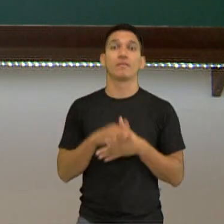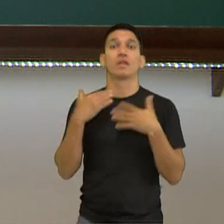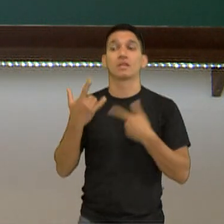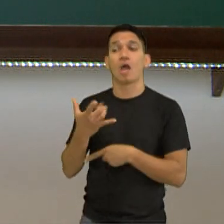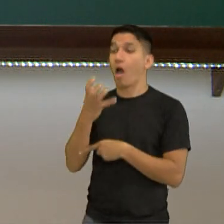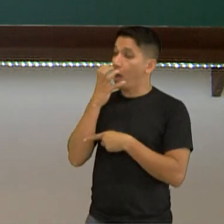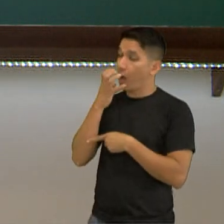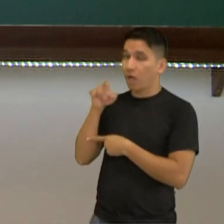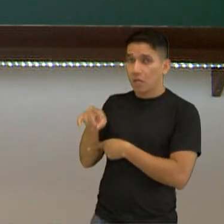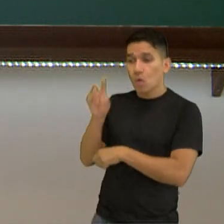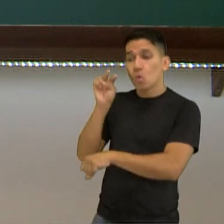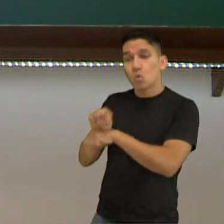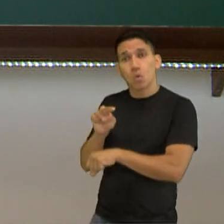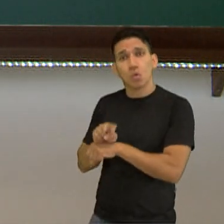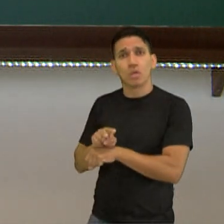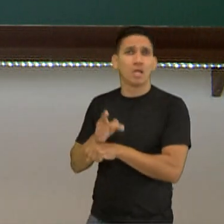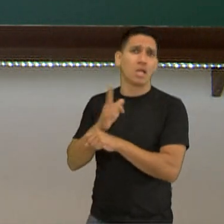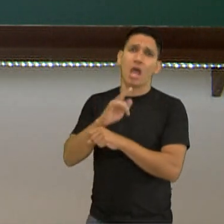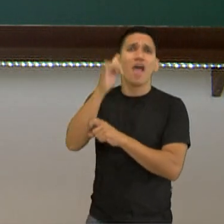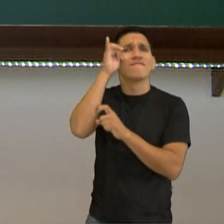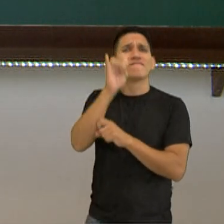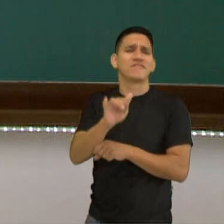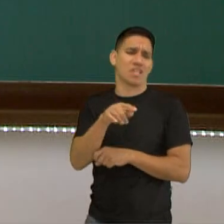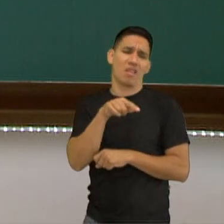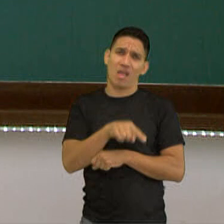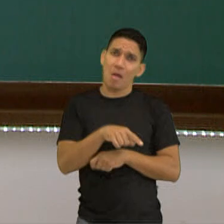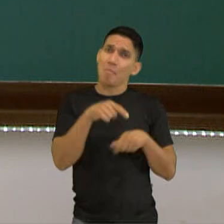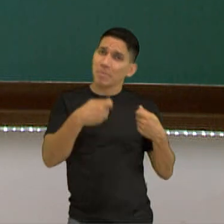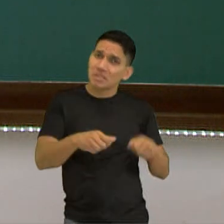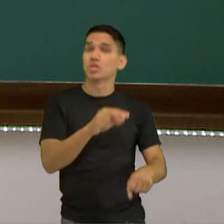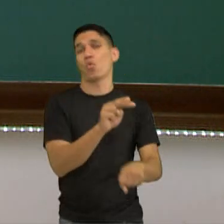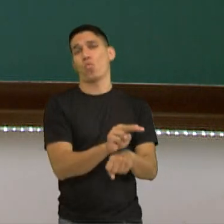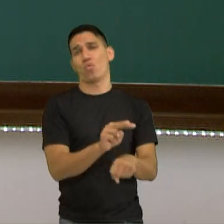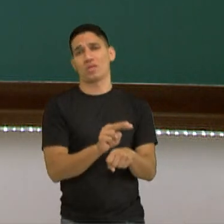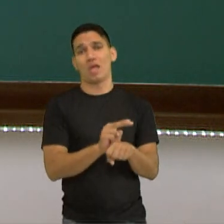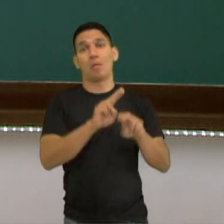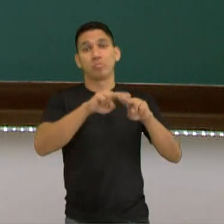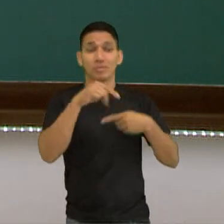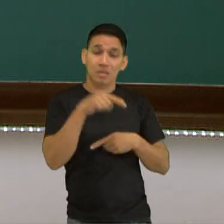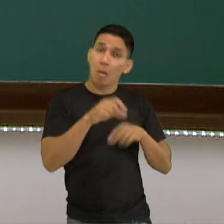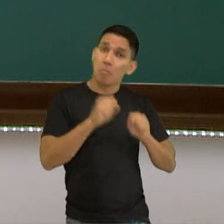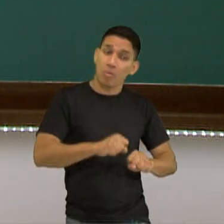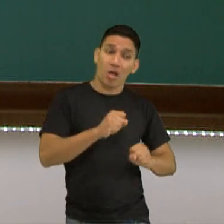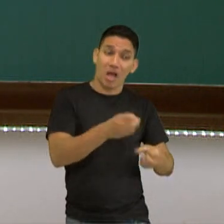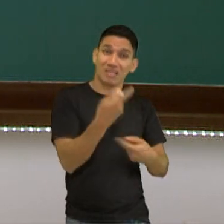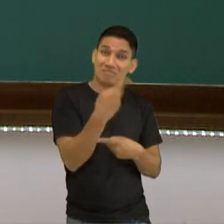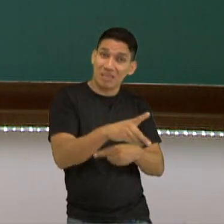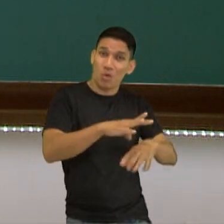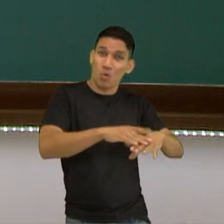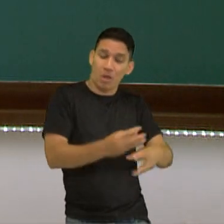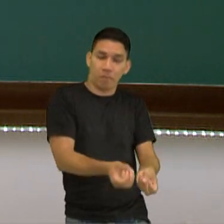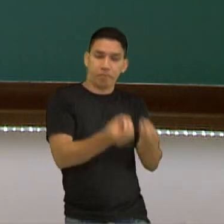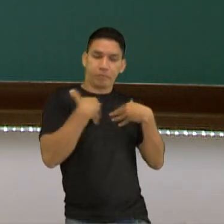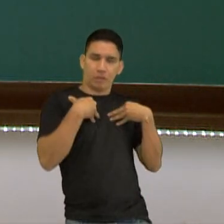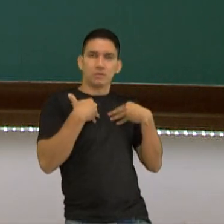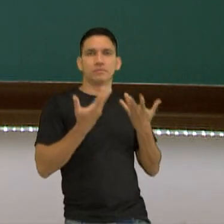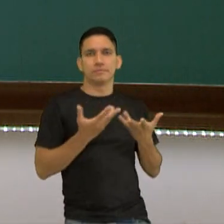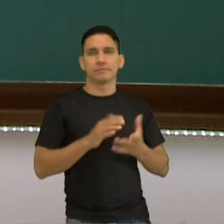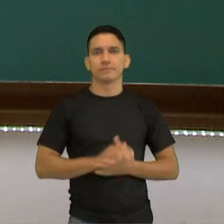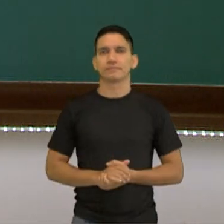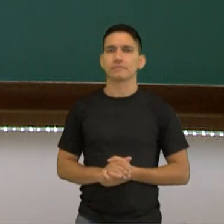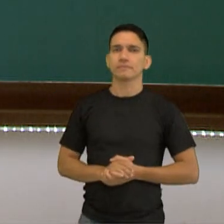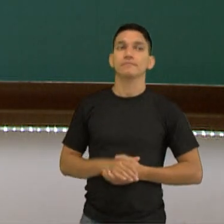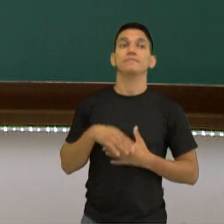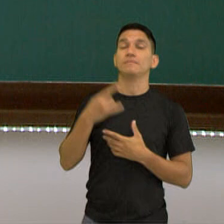melhor amigo morrer de raiva, porque os animais também são afetados e podem passar para nós, seres humanos. Então aqui